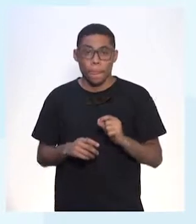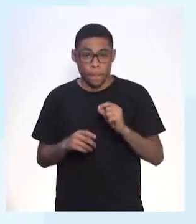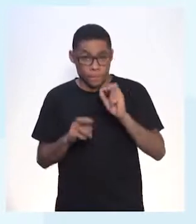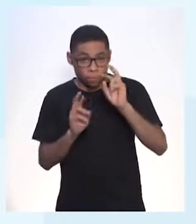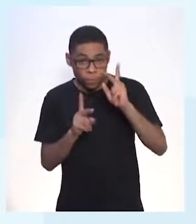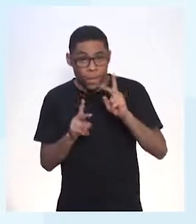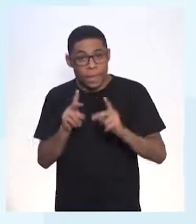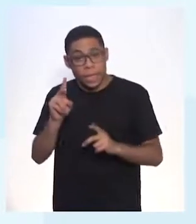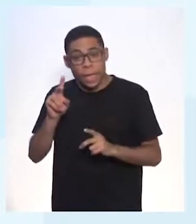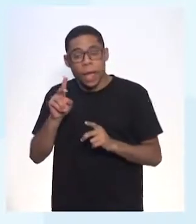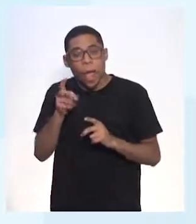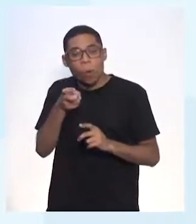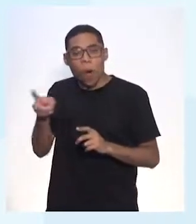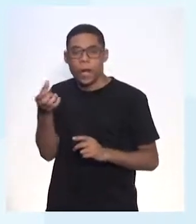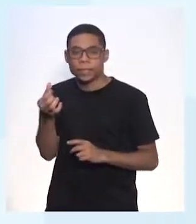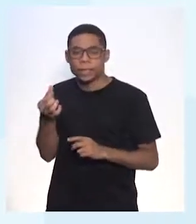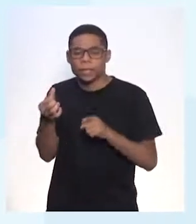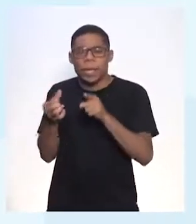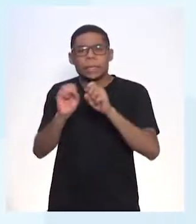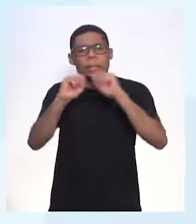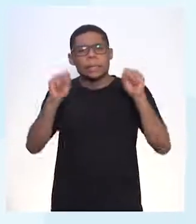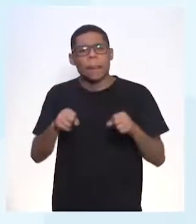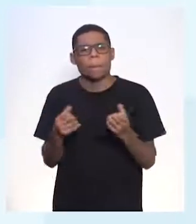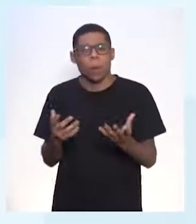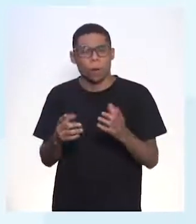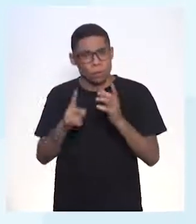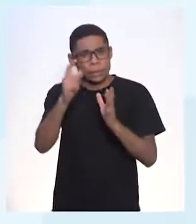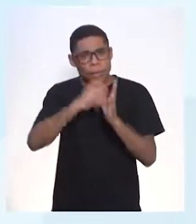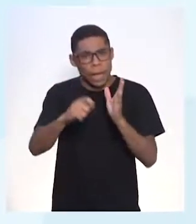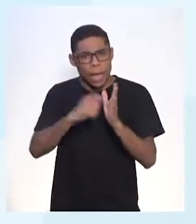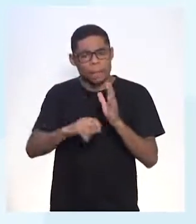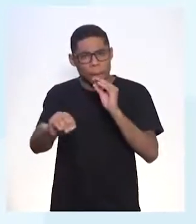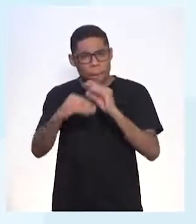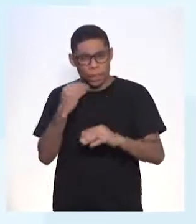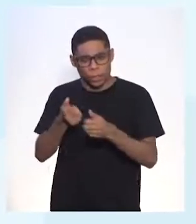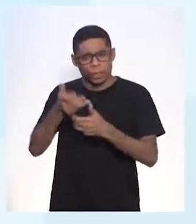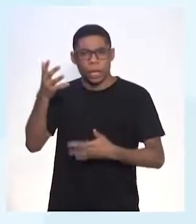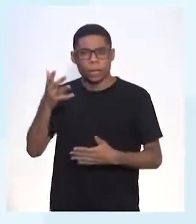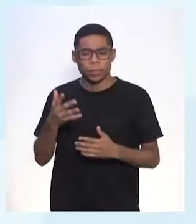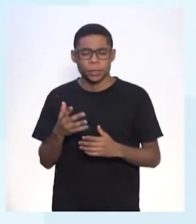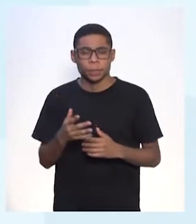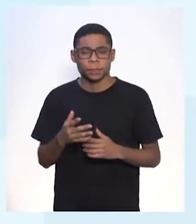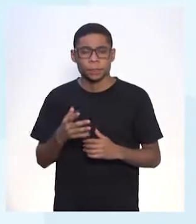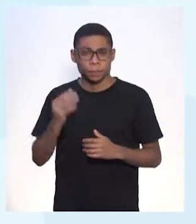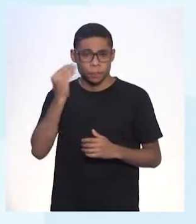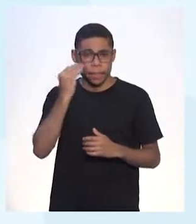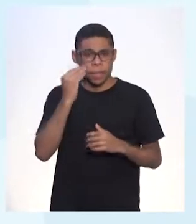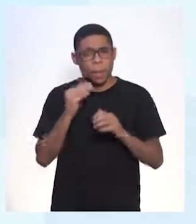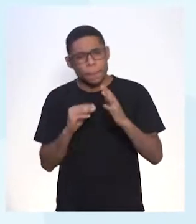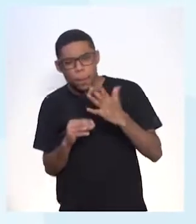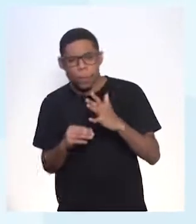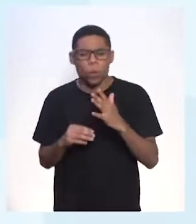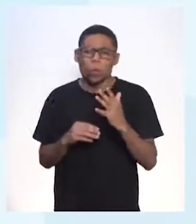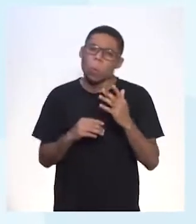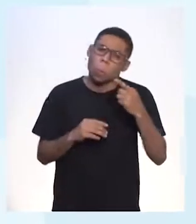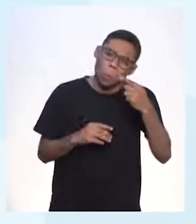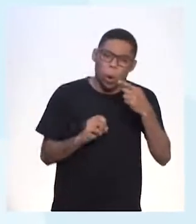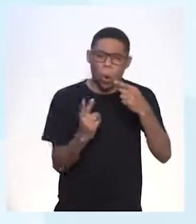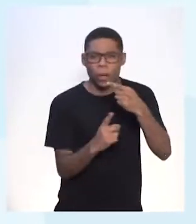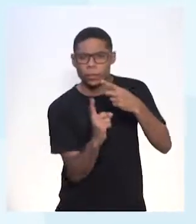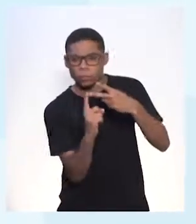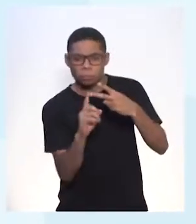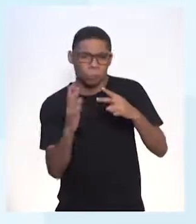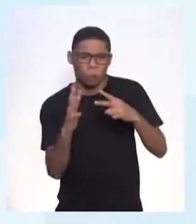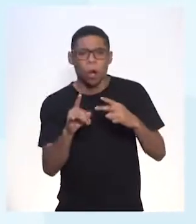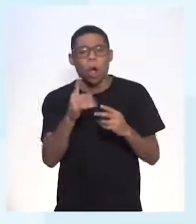6. Qual é esse sistema? Então, eu quero que vocês escrevam. Coloquem aí no chat, pelo menos uma das duas, tá? Coloquem aí no chat